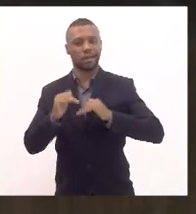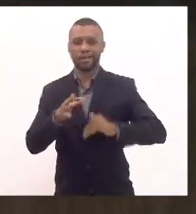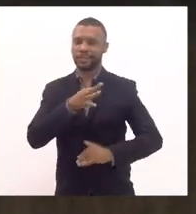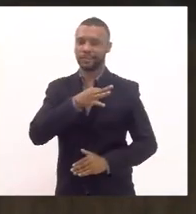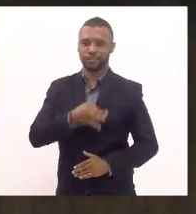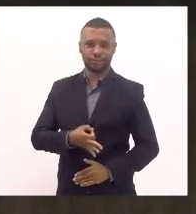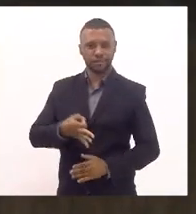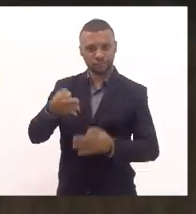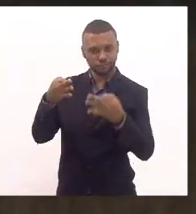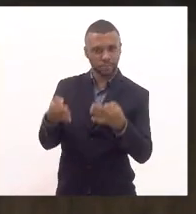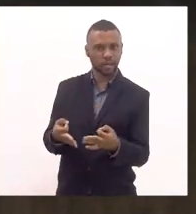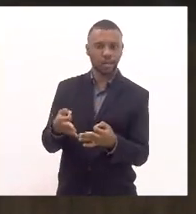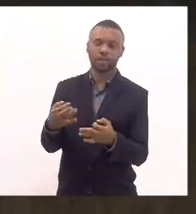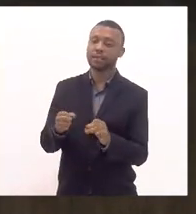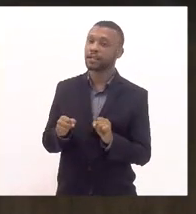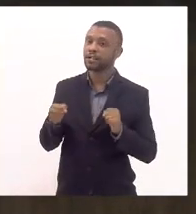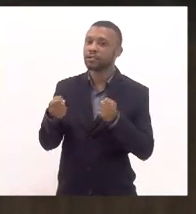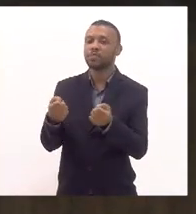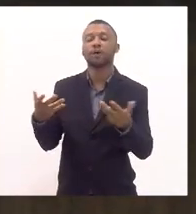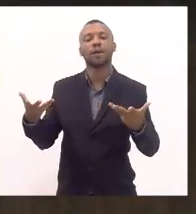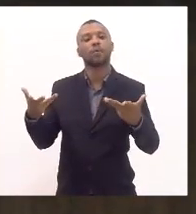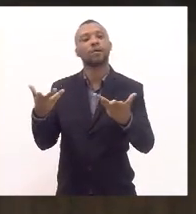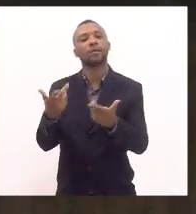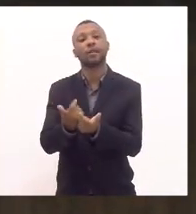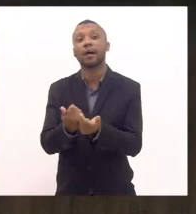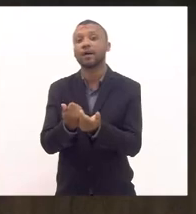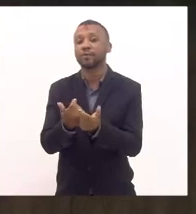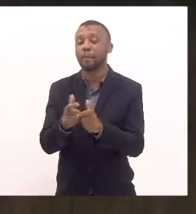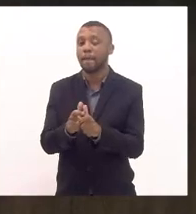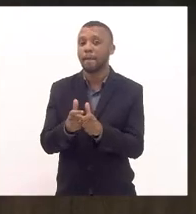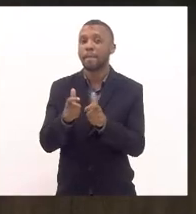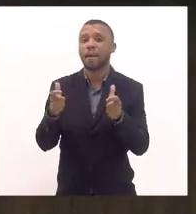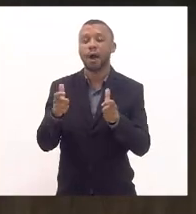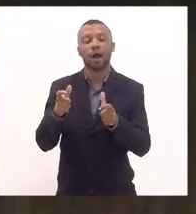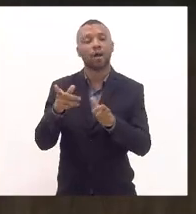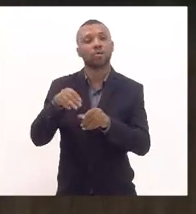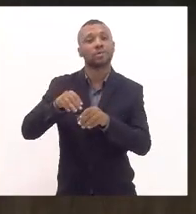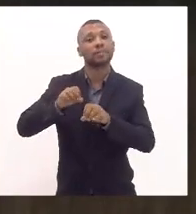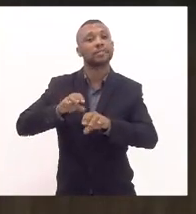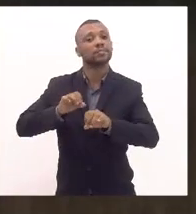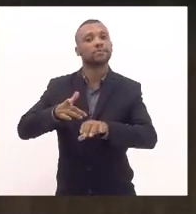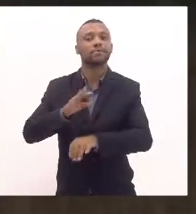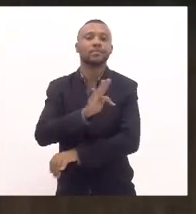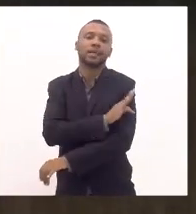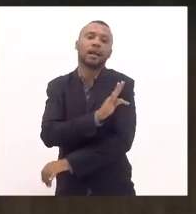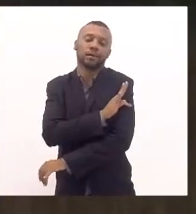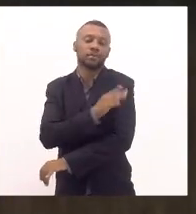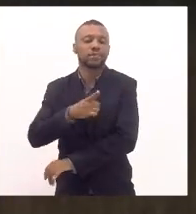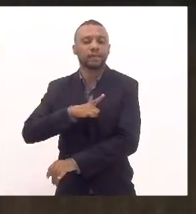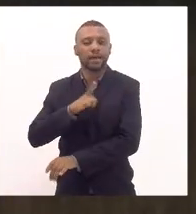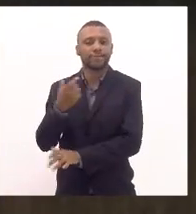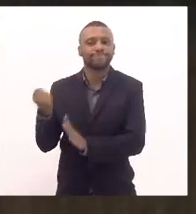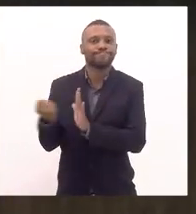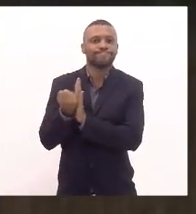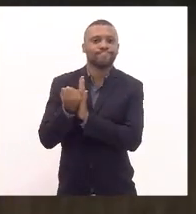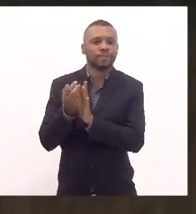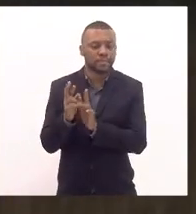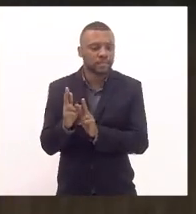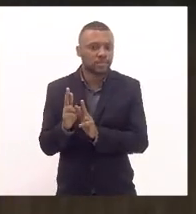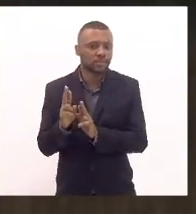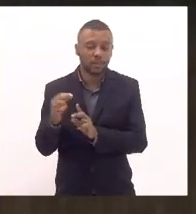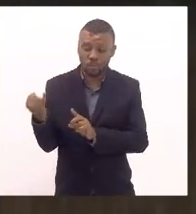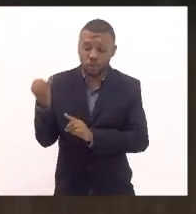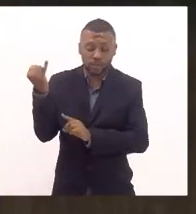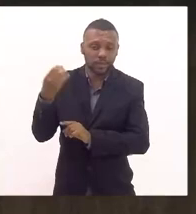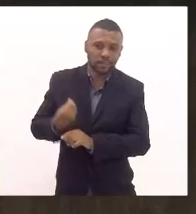aí garantir uma qualidade de cada vez maior no nosso ensino técnico tem feito tanta diferença na vida de tantas pessoas